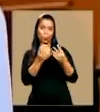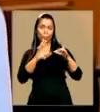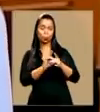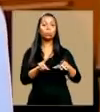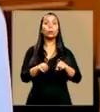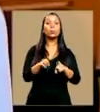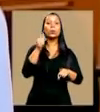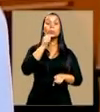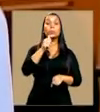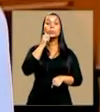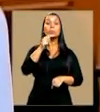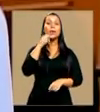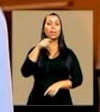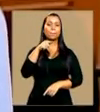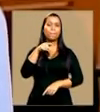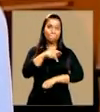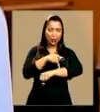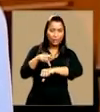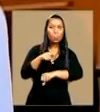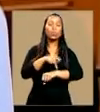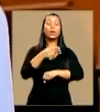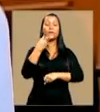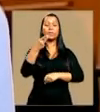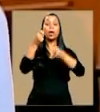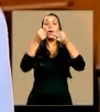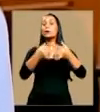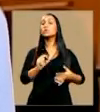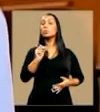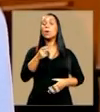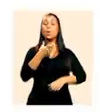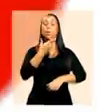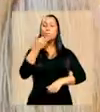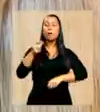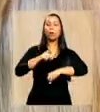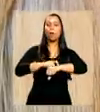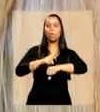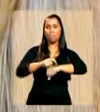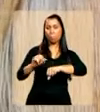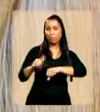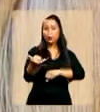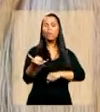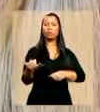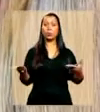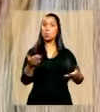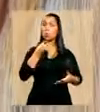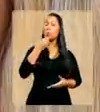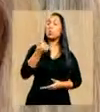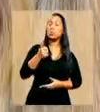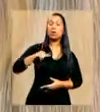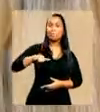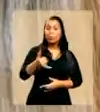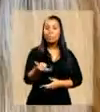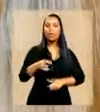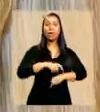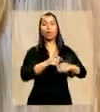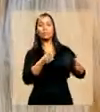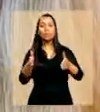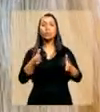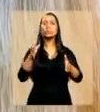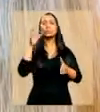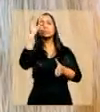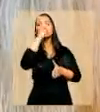A pedagoga Bia Miliani fala como esse momento pode ser melhor aproveitado. O ideal é aproveitar esse momento de construção do